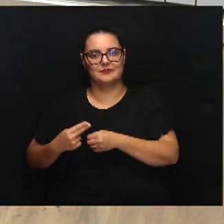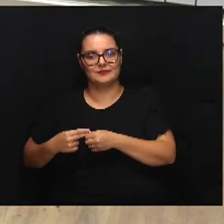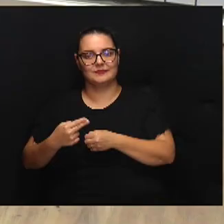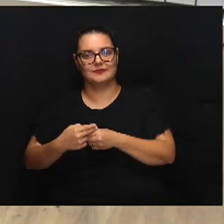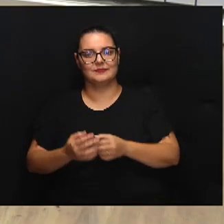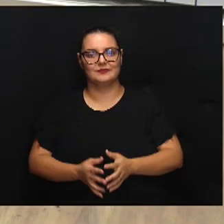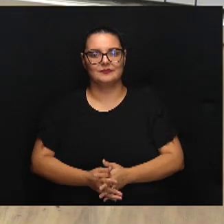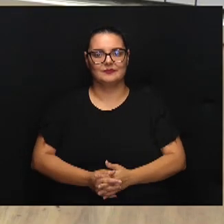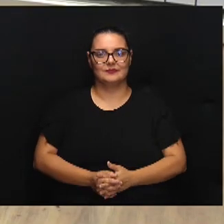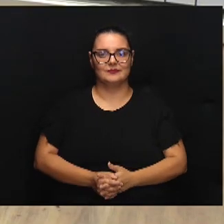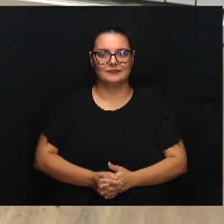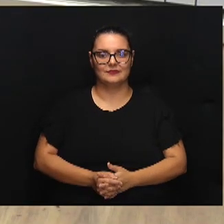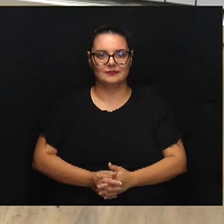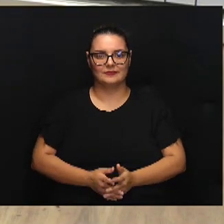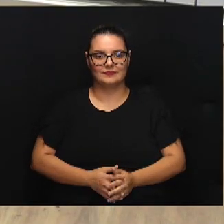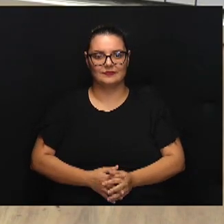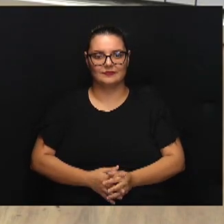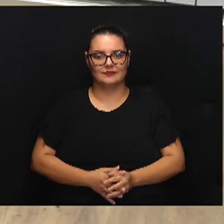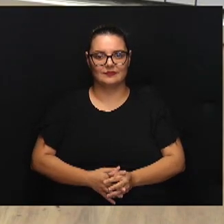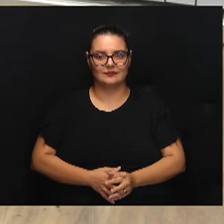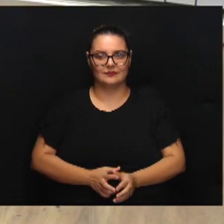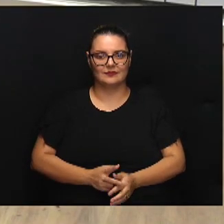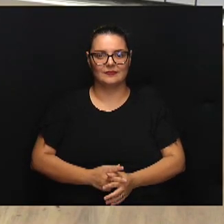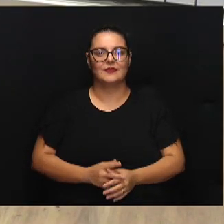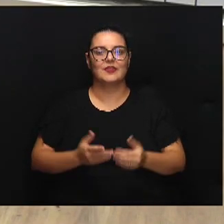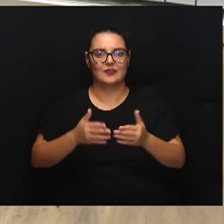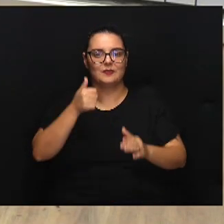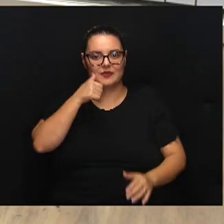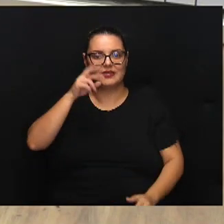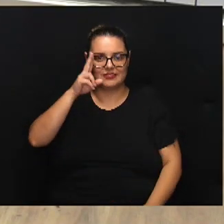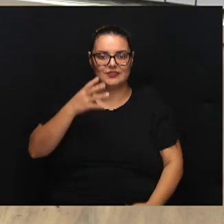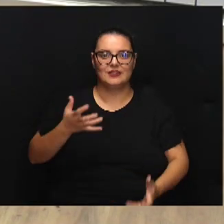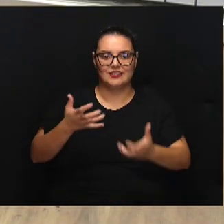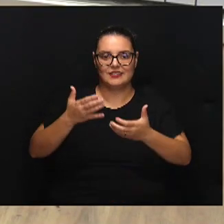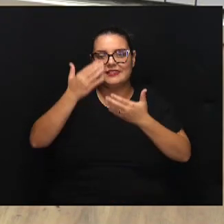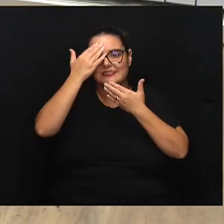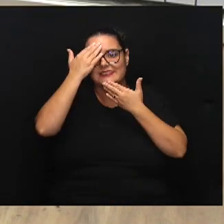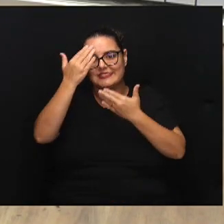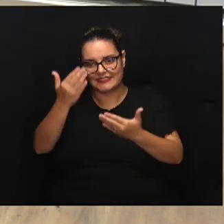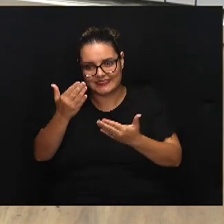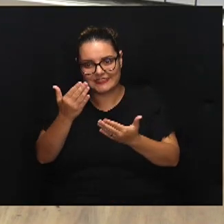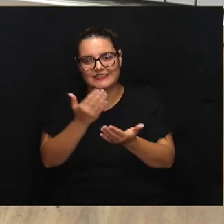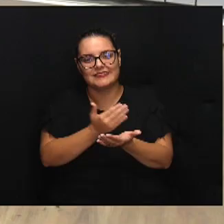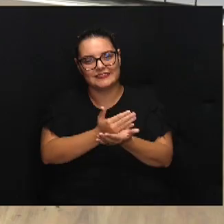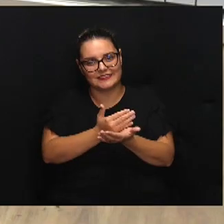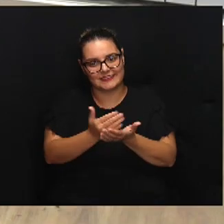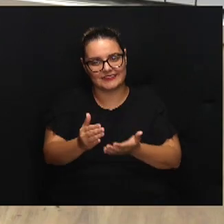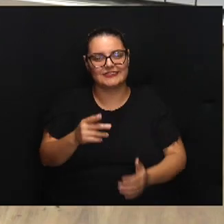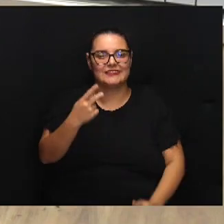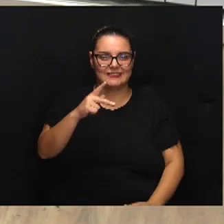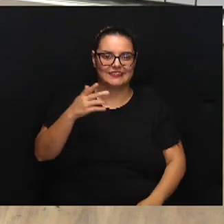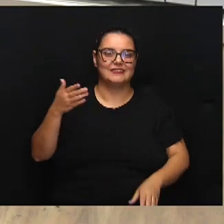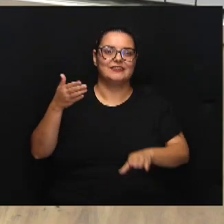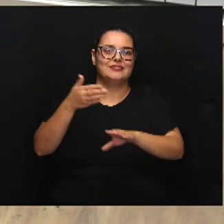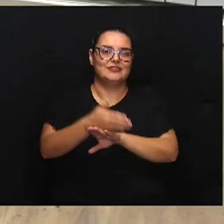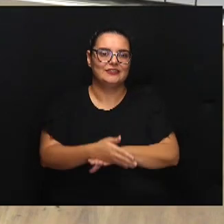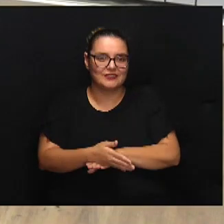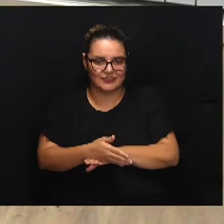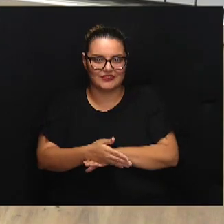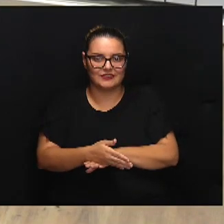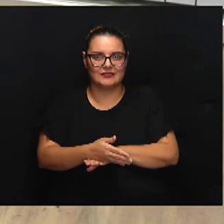Unicamp. Eu vou abrir para a senhora, só quero agradecer desde já a sua participação,